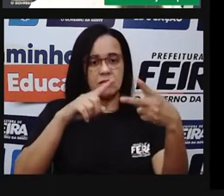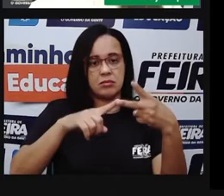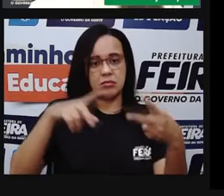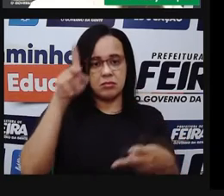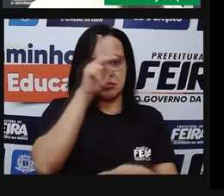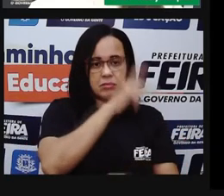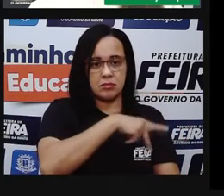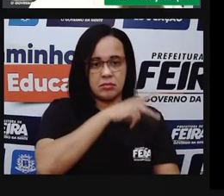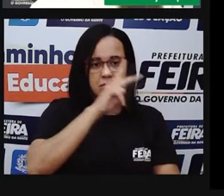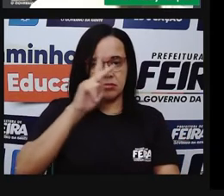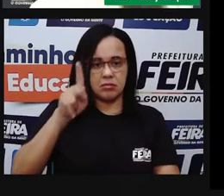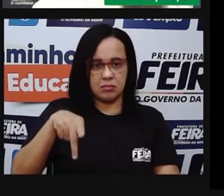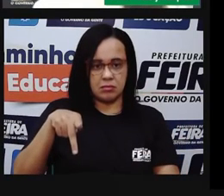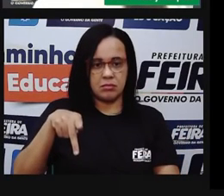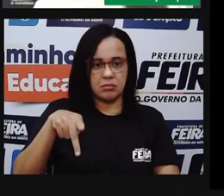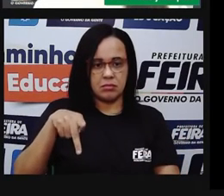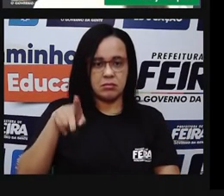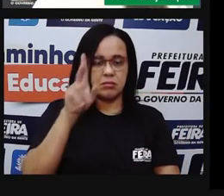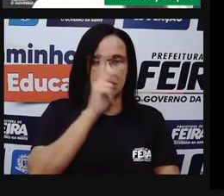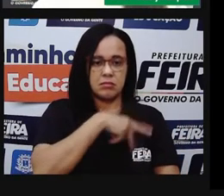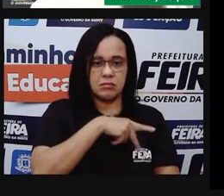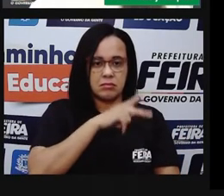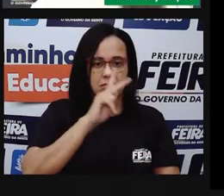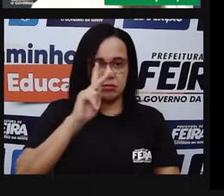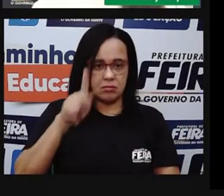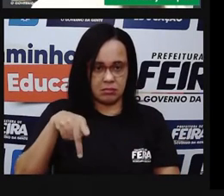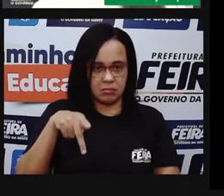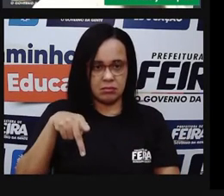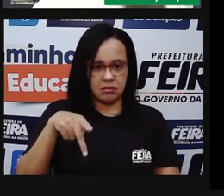professor. Aí a gente fala